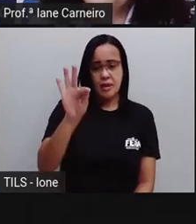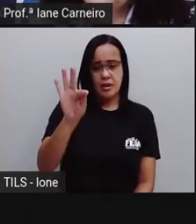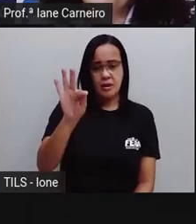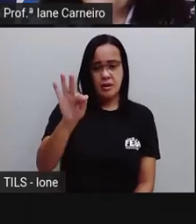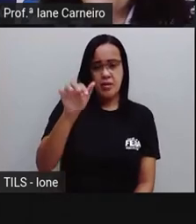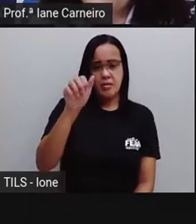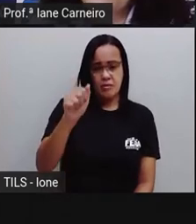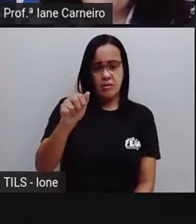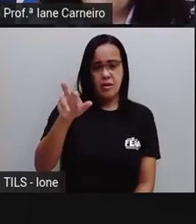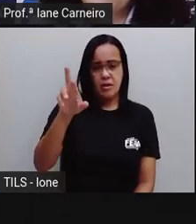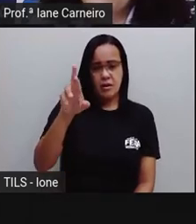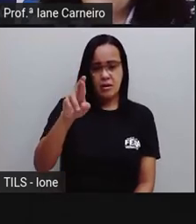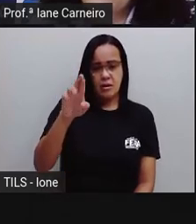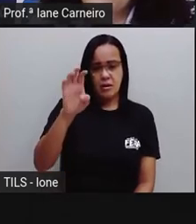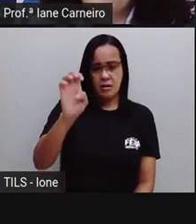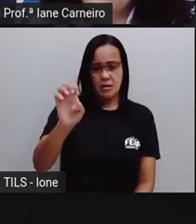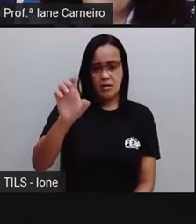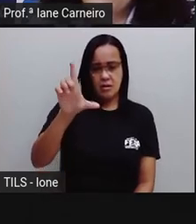olha só